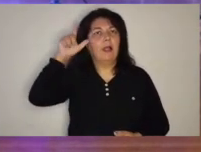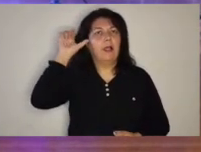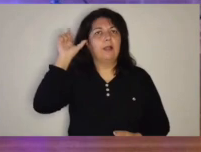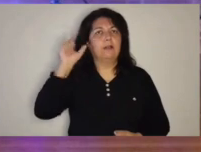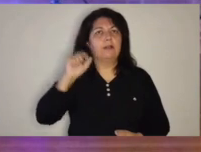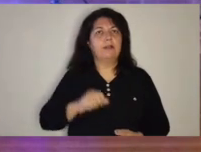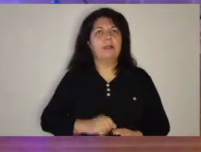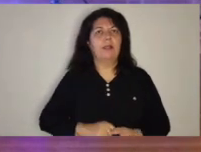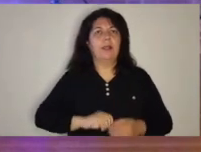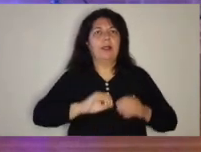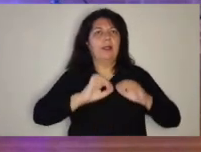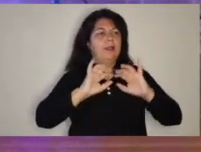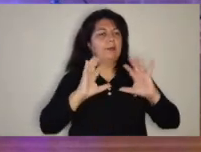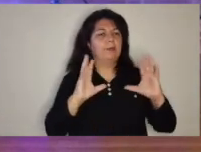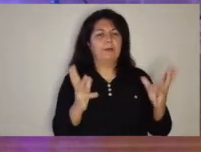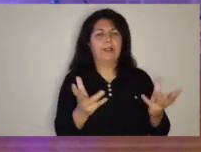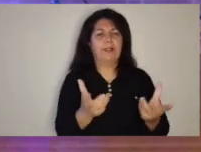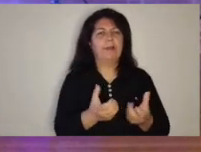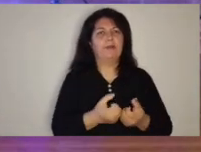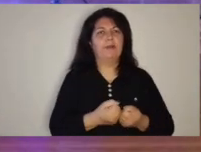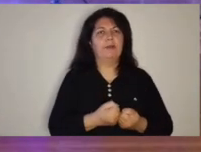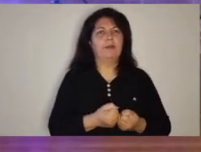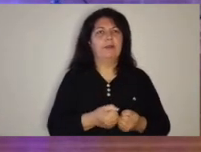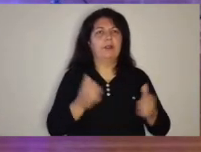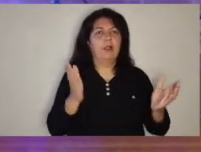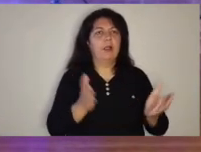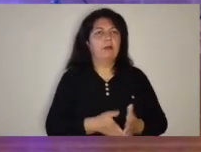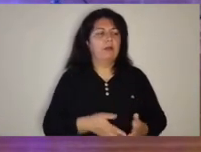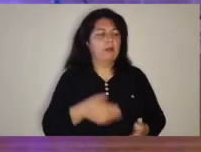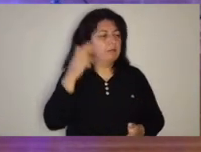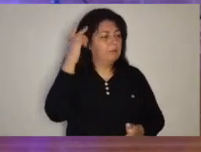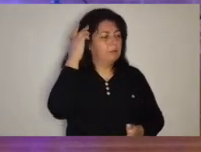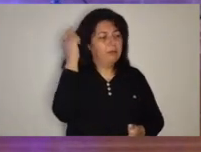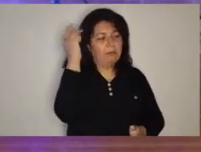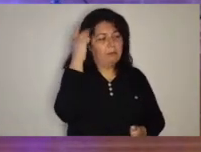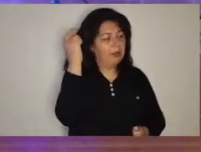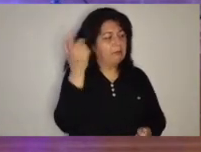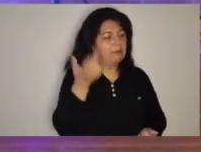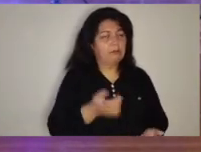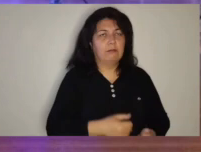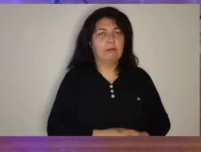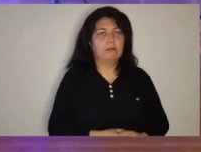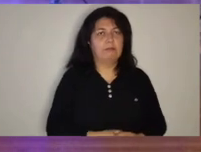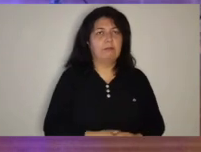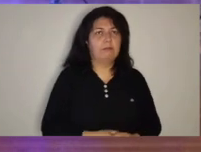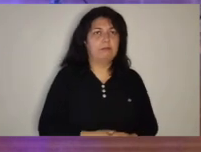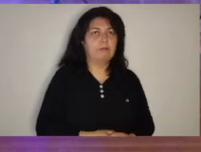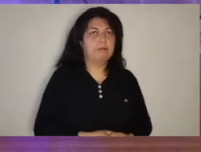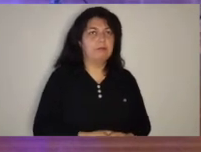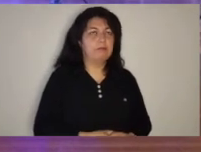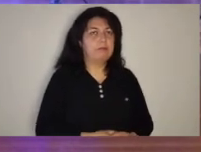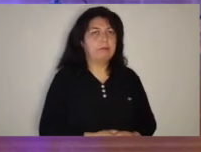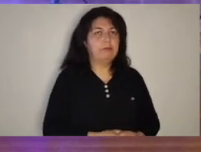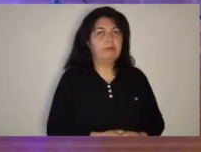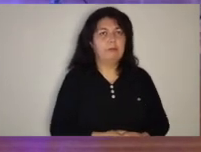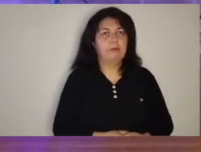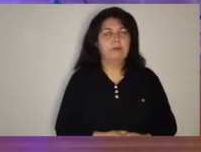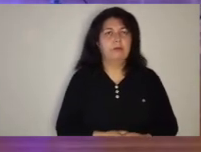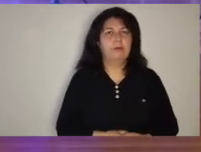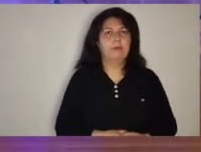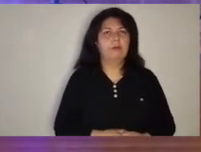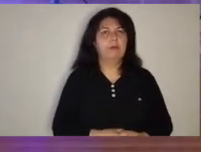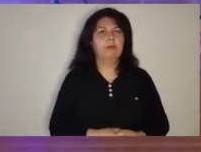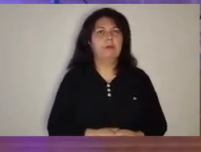tornou comum, ao ponto de quando eles tiraram a arca da casa de Abinadab para levar a